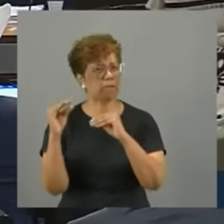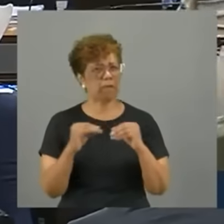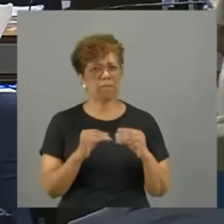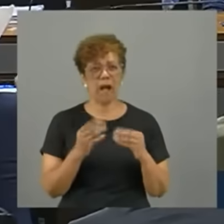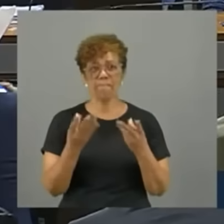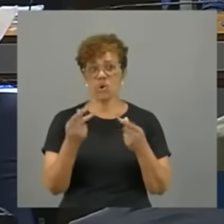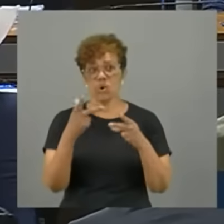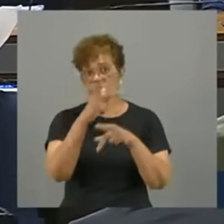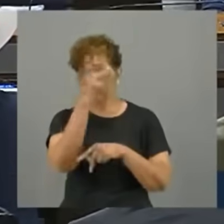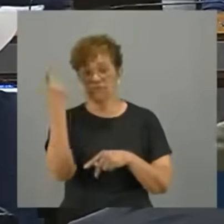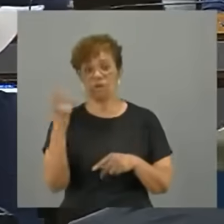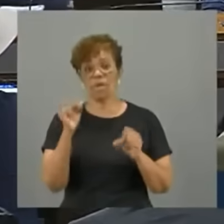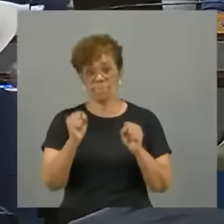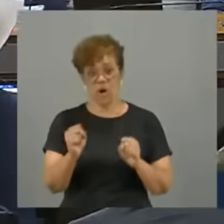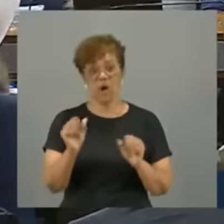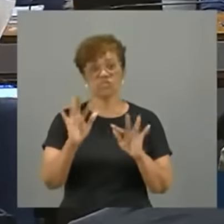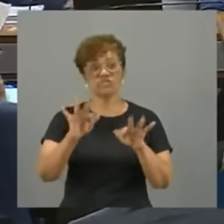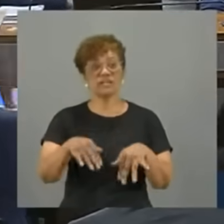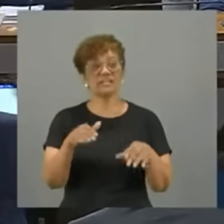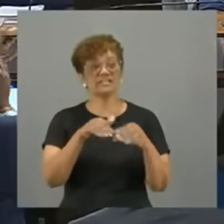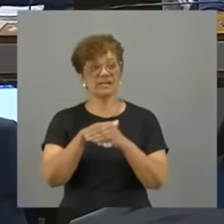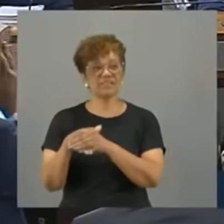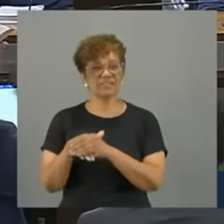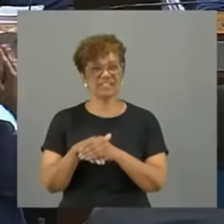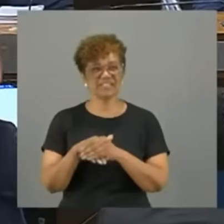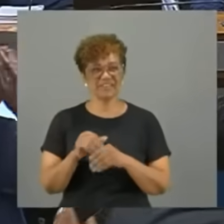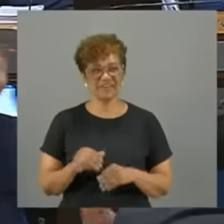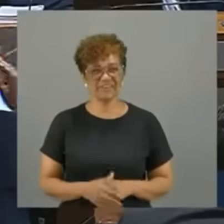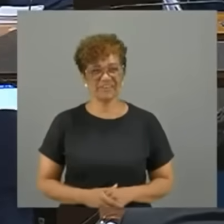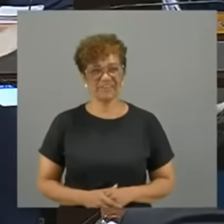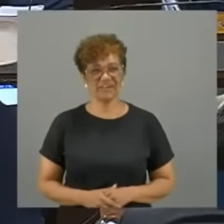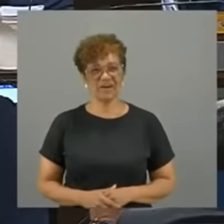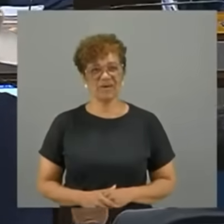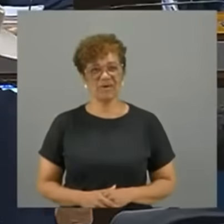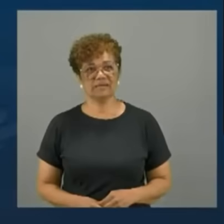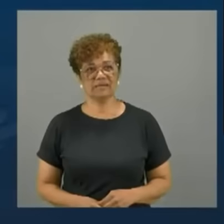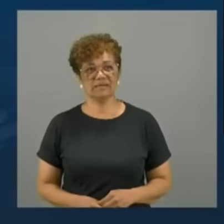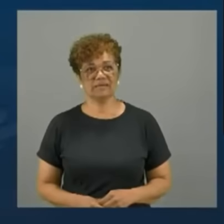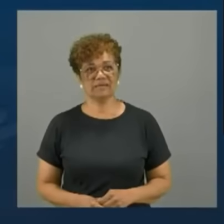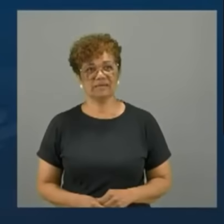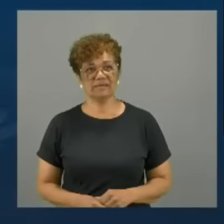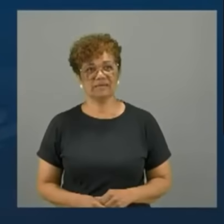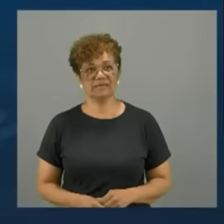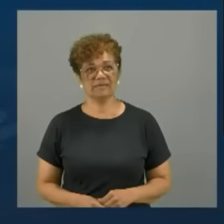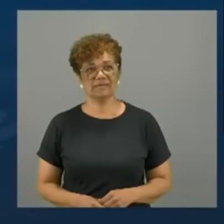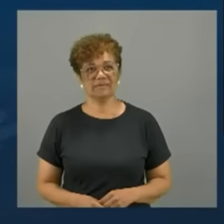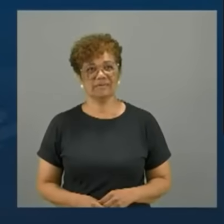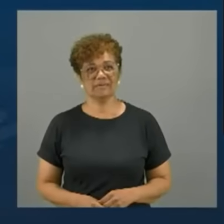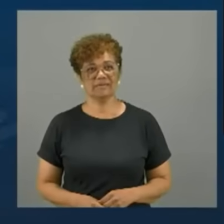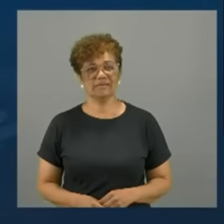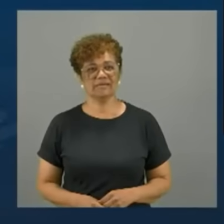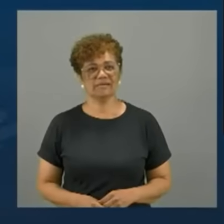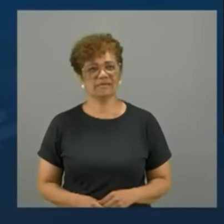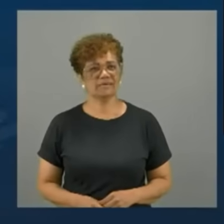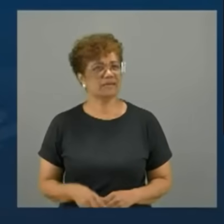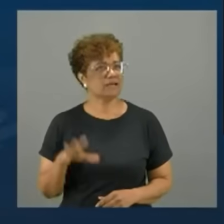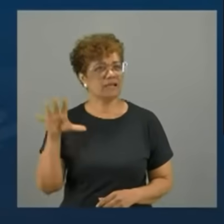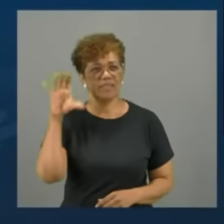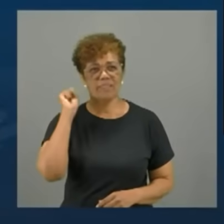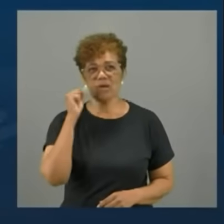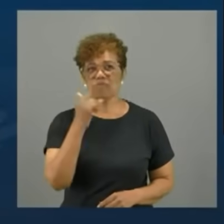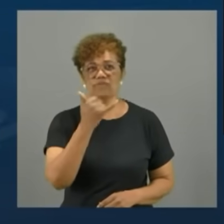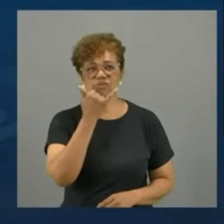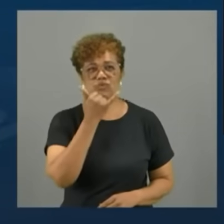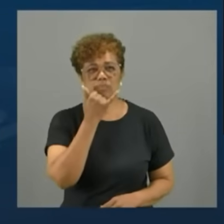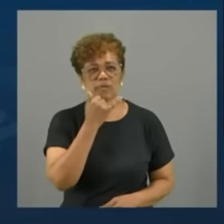Pode encerrar a votação. Muito bem. Foi encerrada a votação. É ordem. Carlos Viana